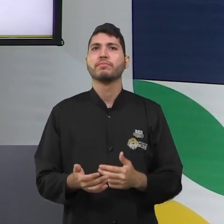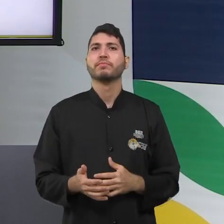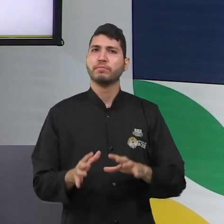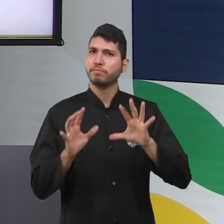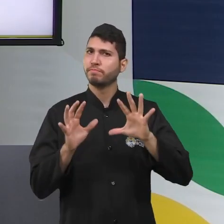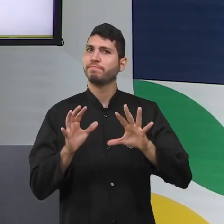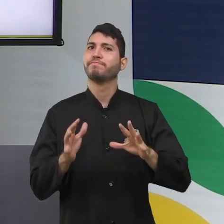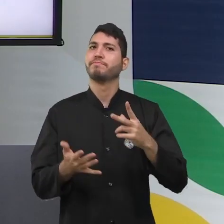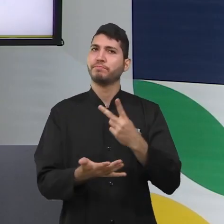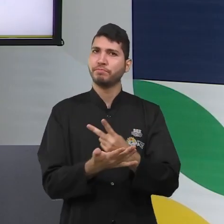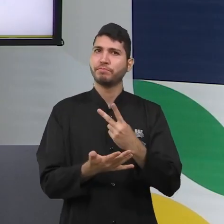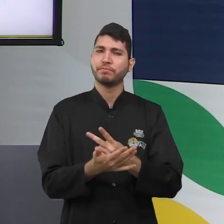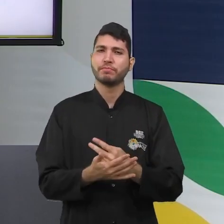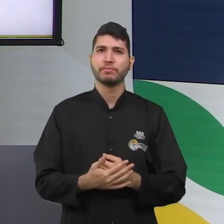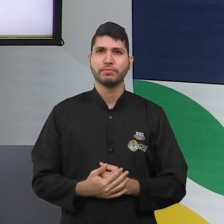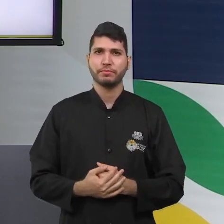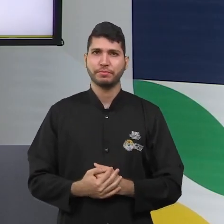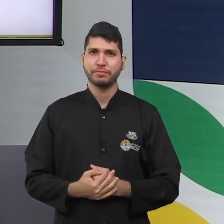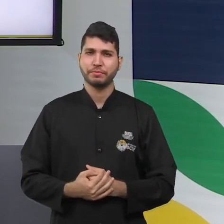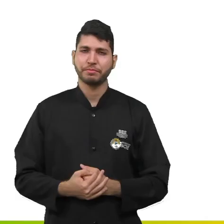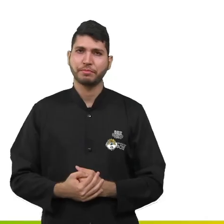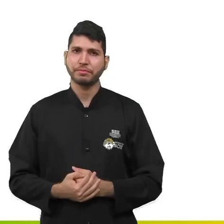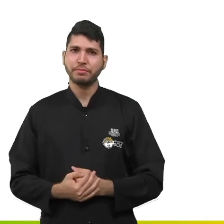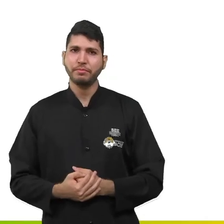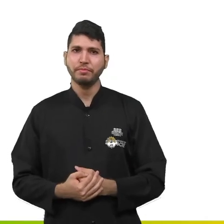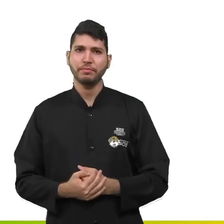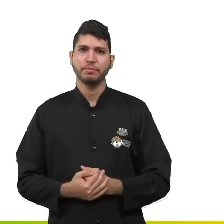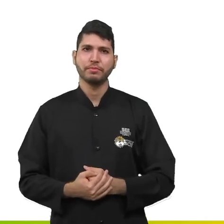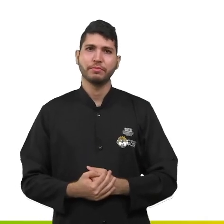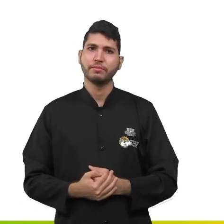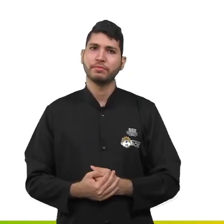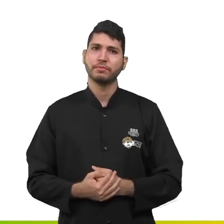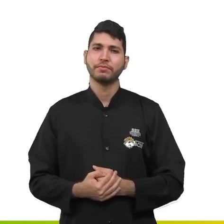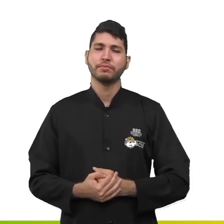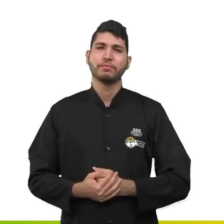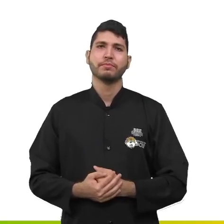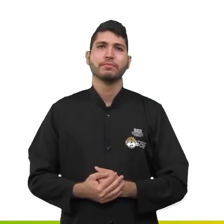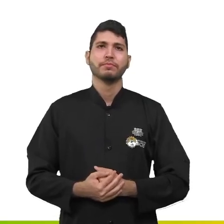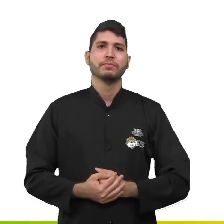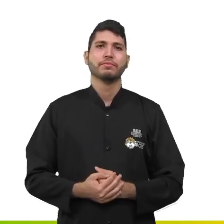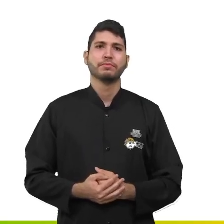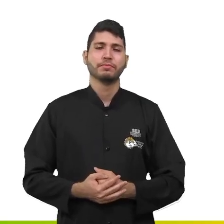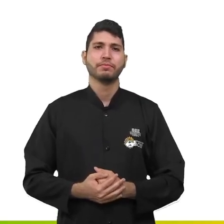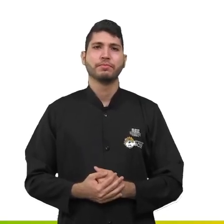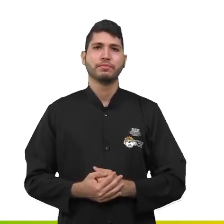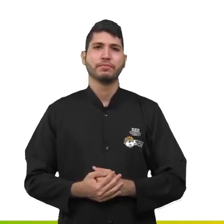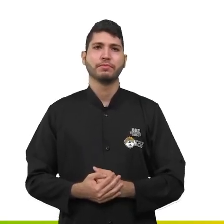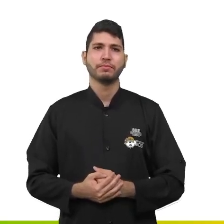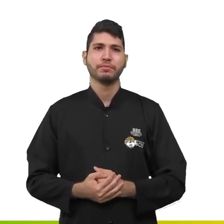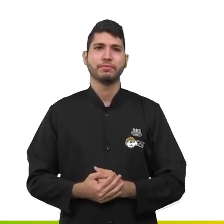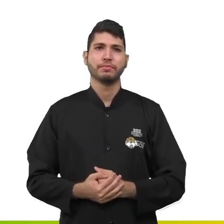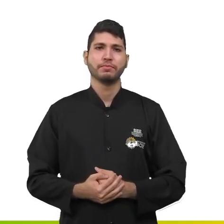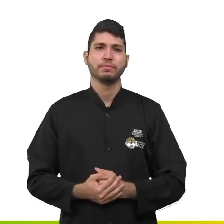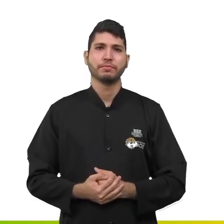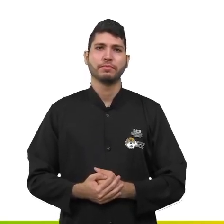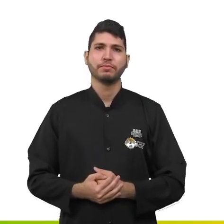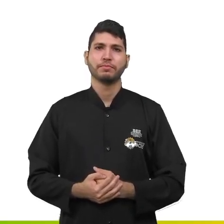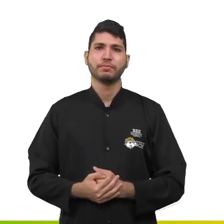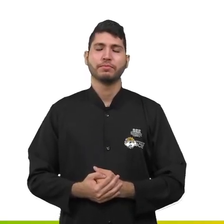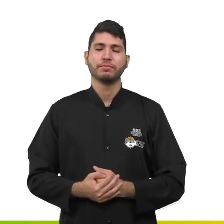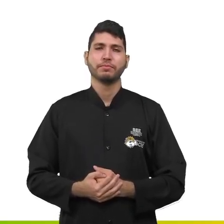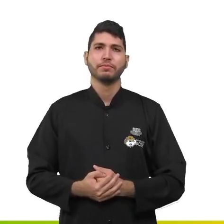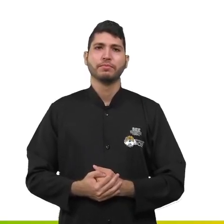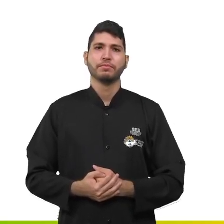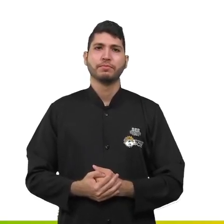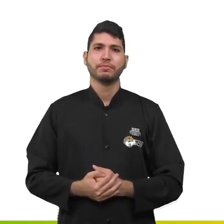nesse sentido, tá bom? Mas o senhor já falou do AfroReg, falou do Grael, que são situações de estado,